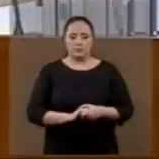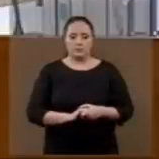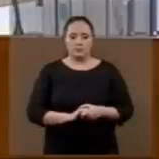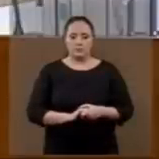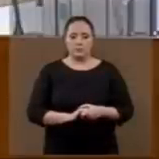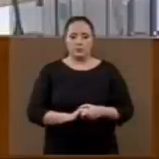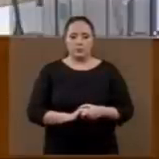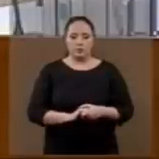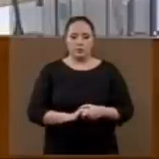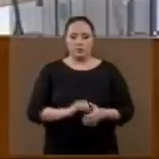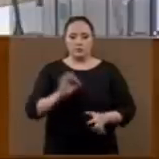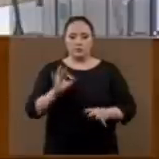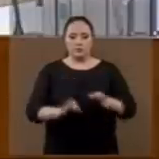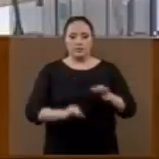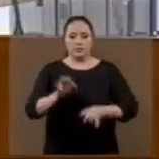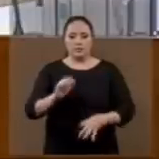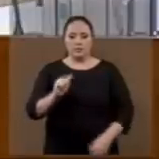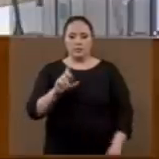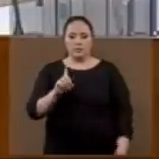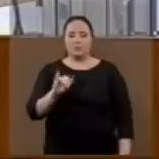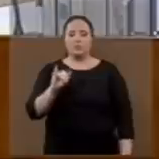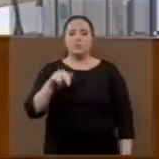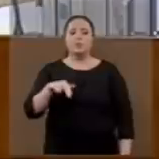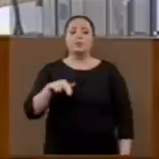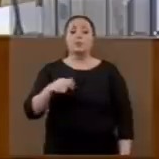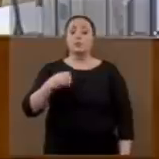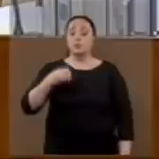3.952. Apregou para julgamento a ação direta de constitucionalidade